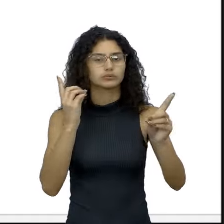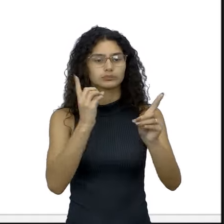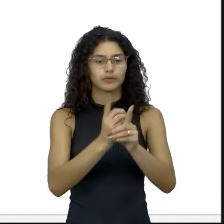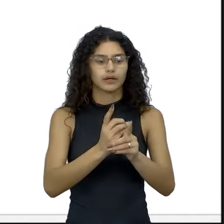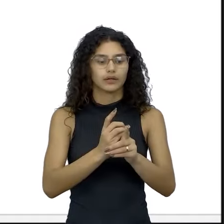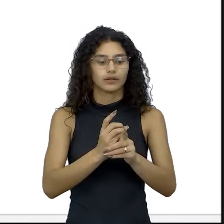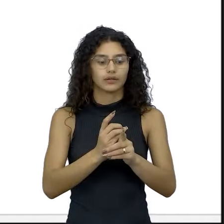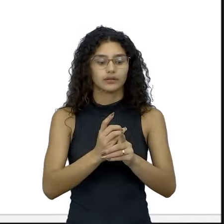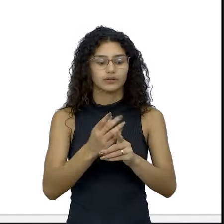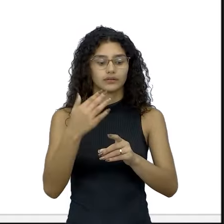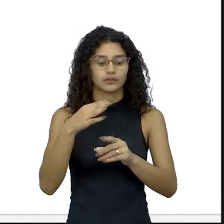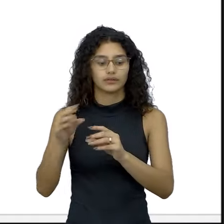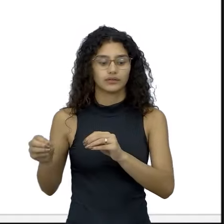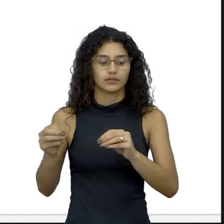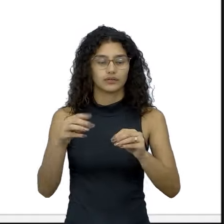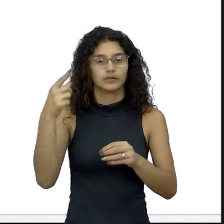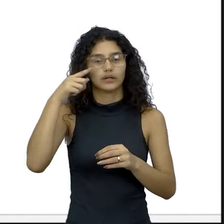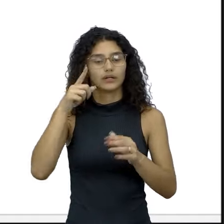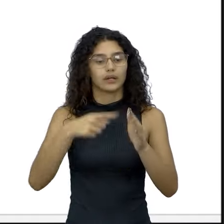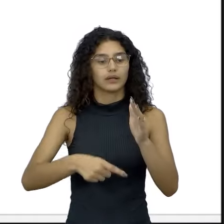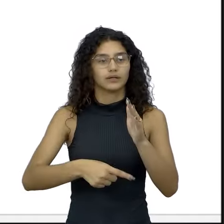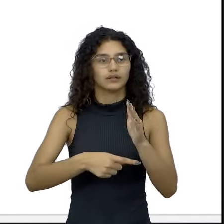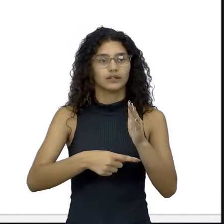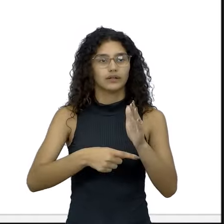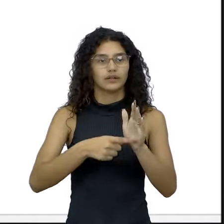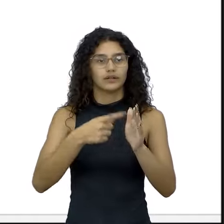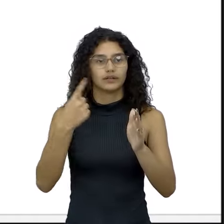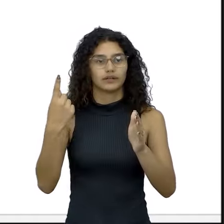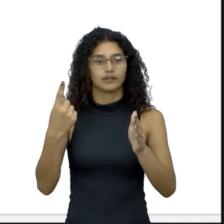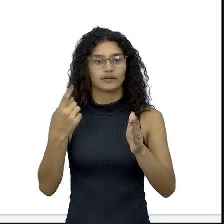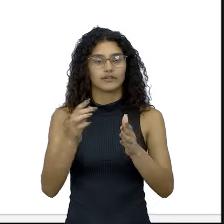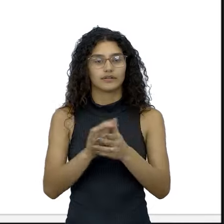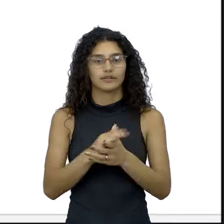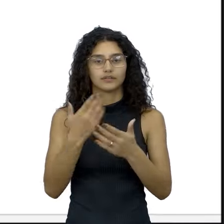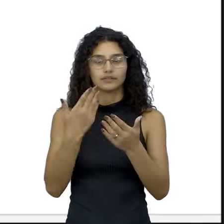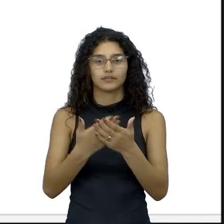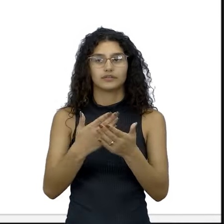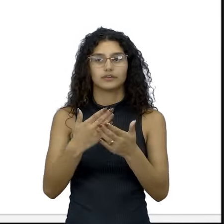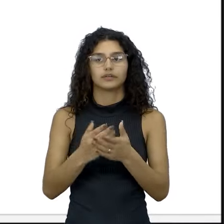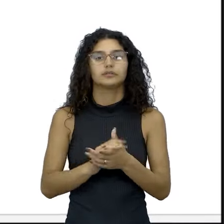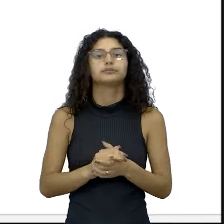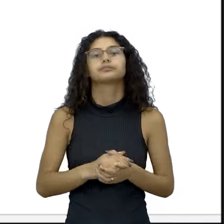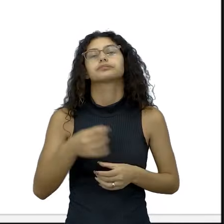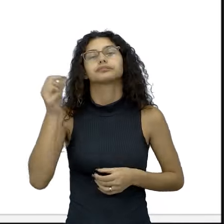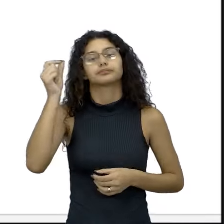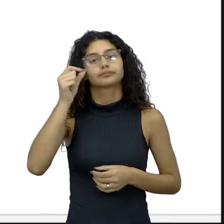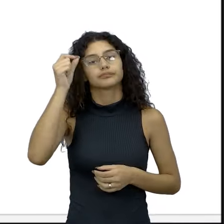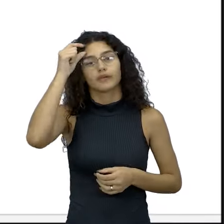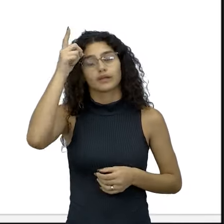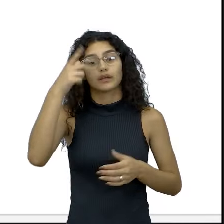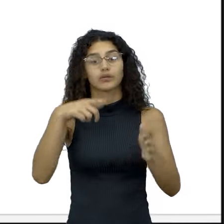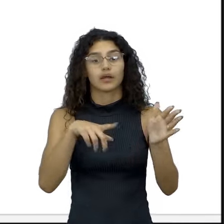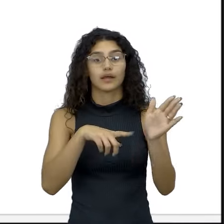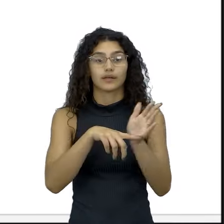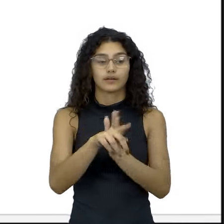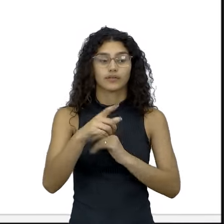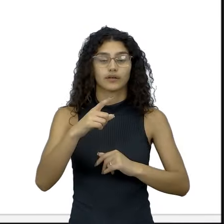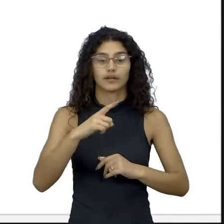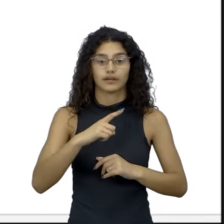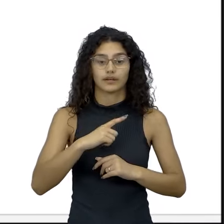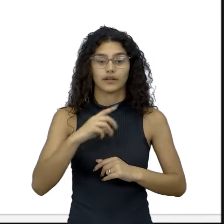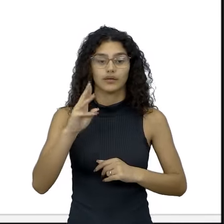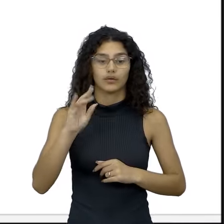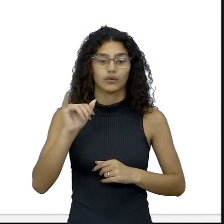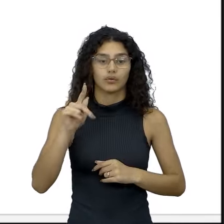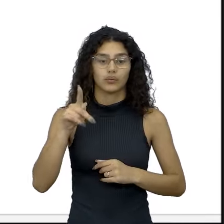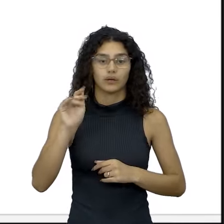mas aqui eu trago para vocês a ideia principal dessa aula. Eles conhecerão uma seção da